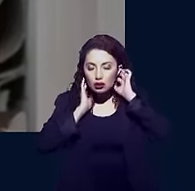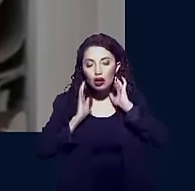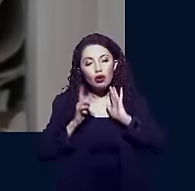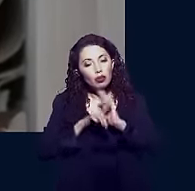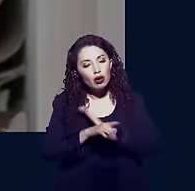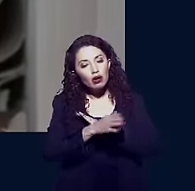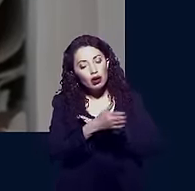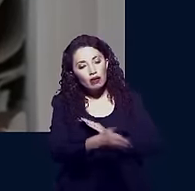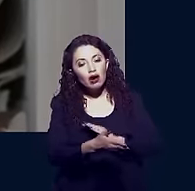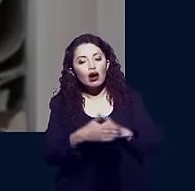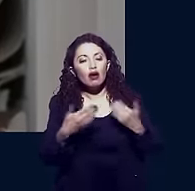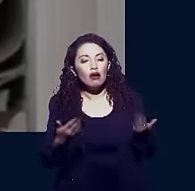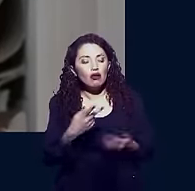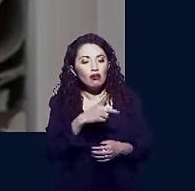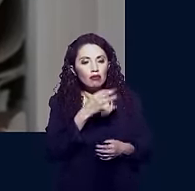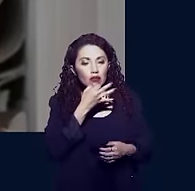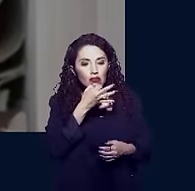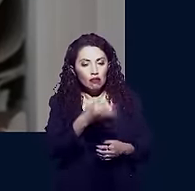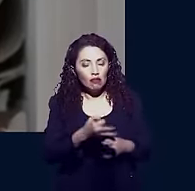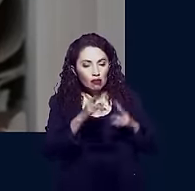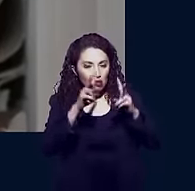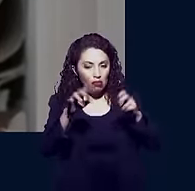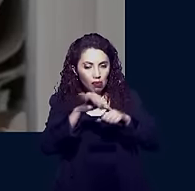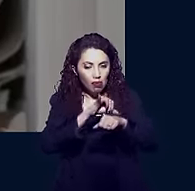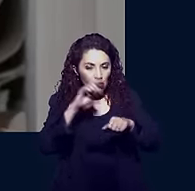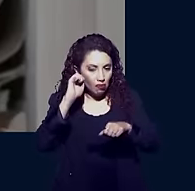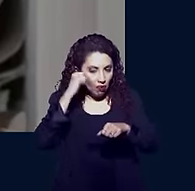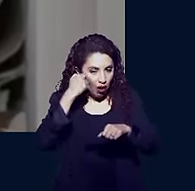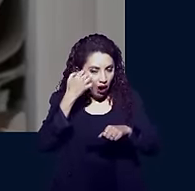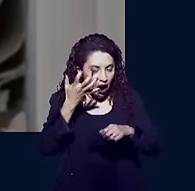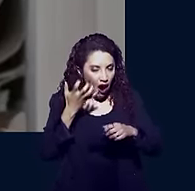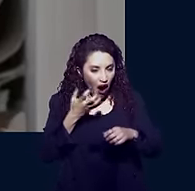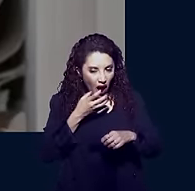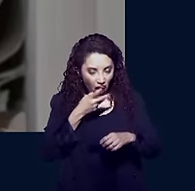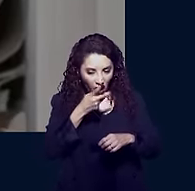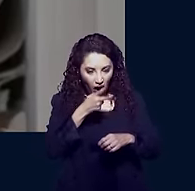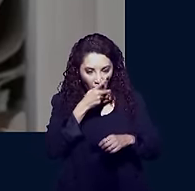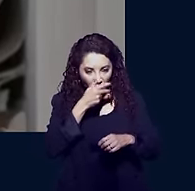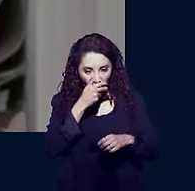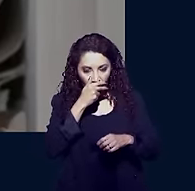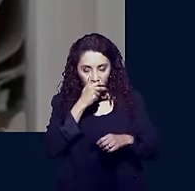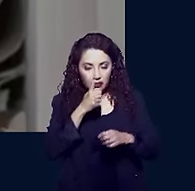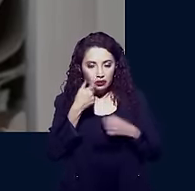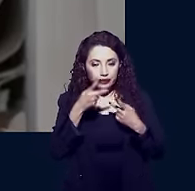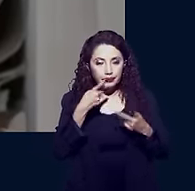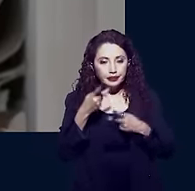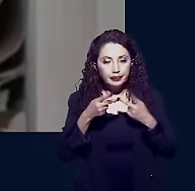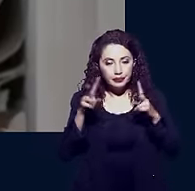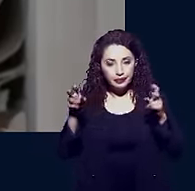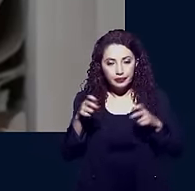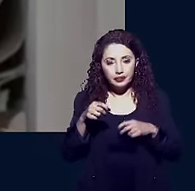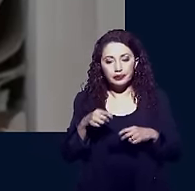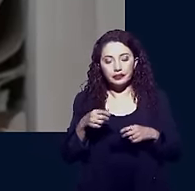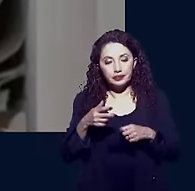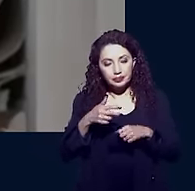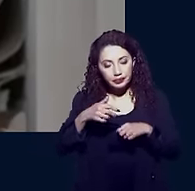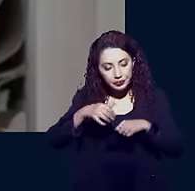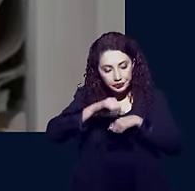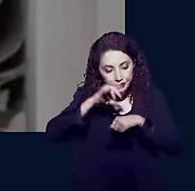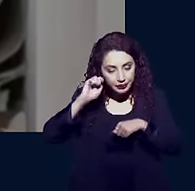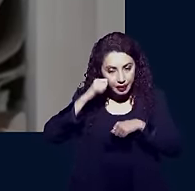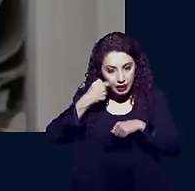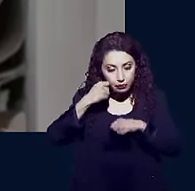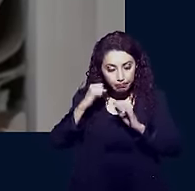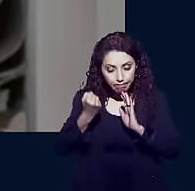é qual é a sua visão principalmente de petróleo né comod você quiser comentar sobre alguma outra petróleo impactos no